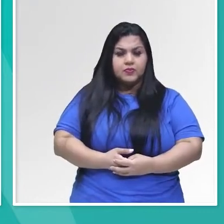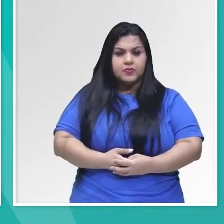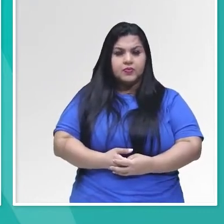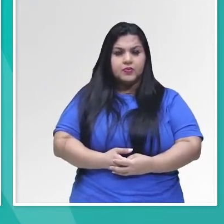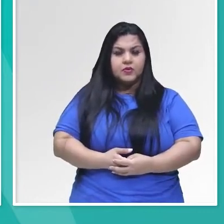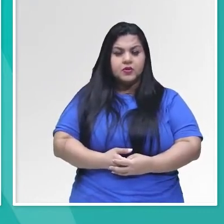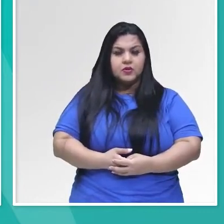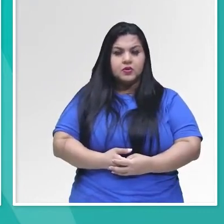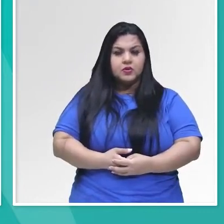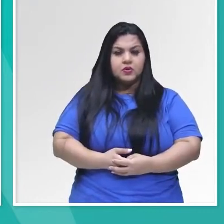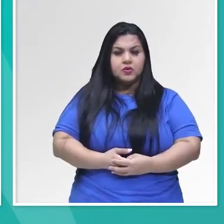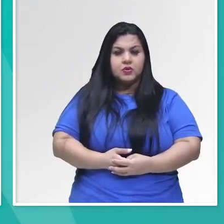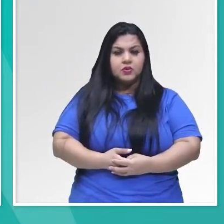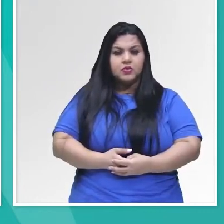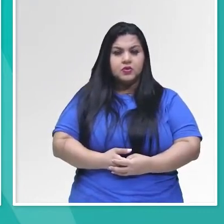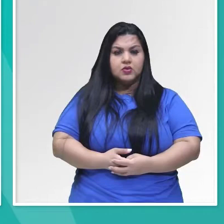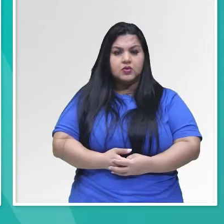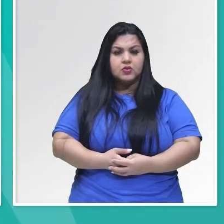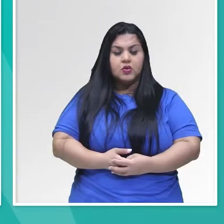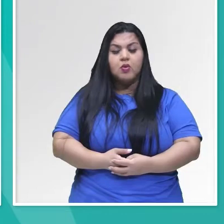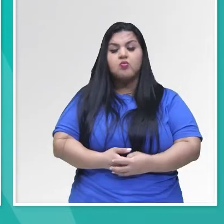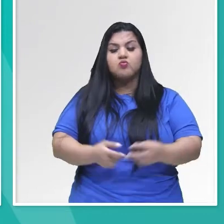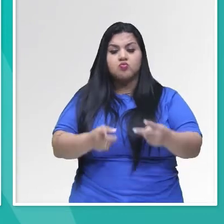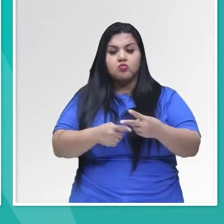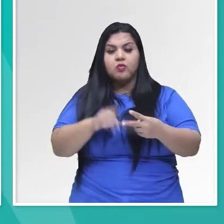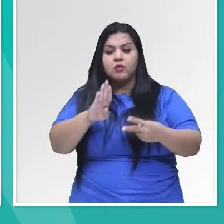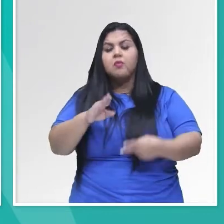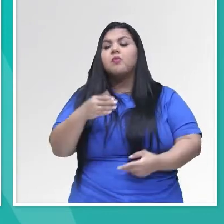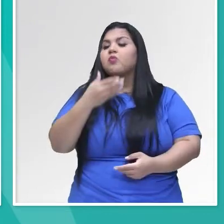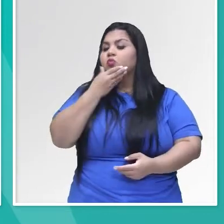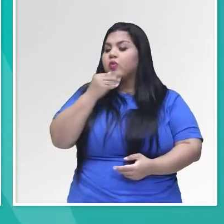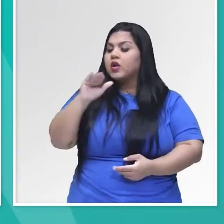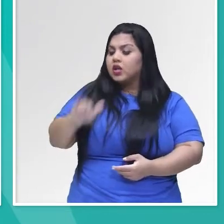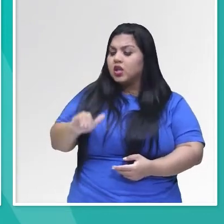O menino gostou.